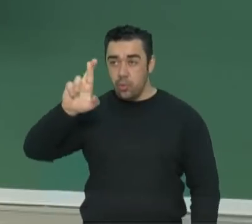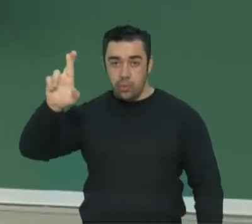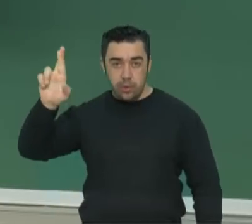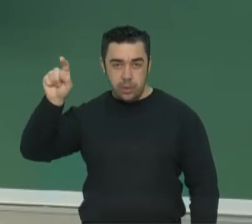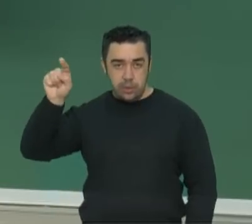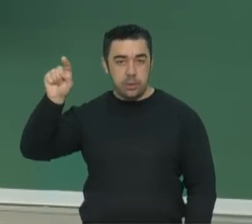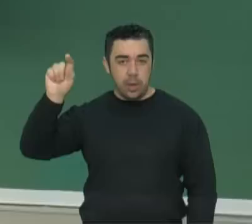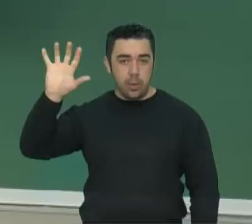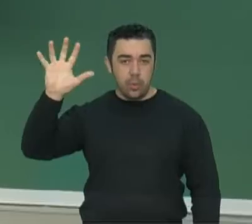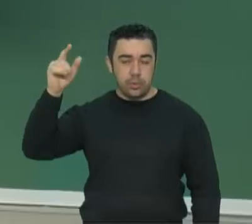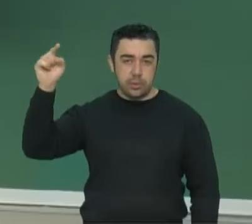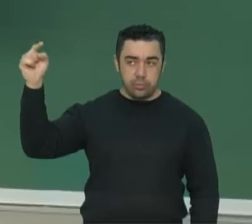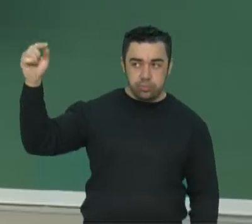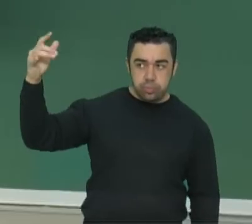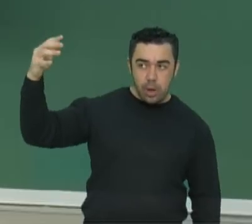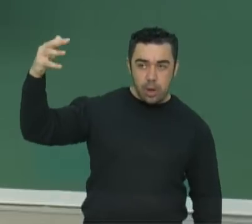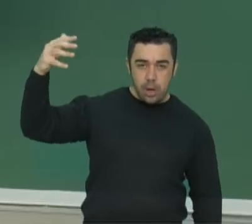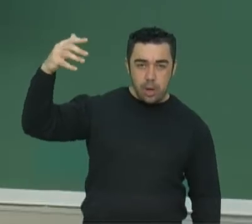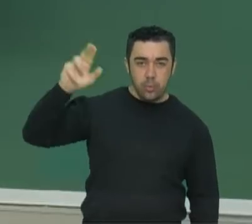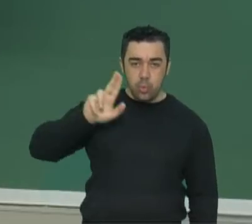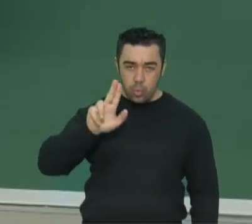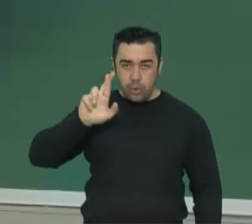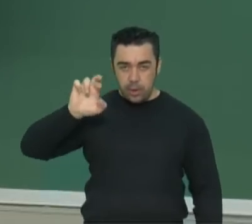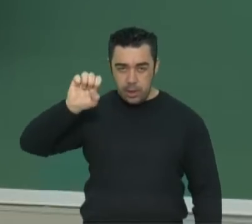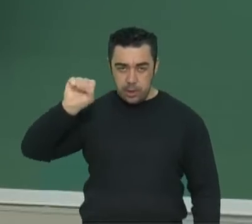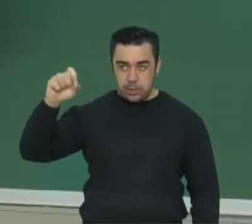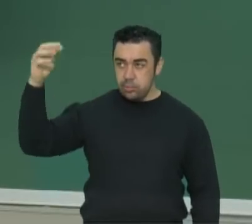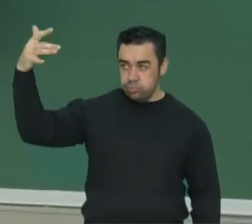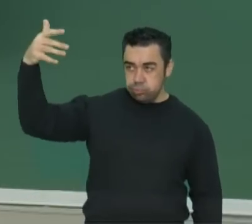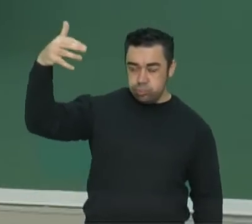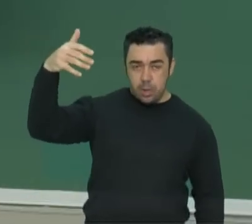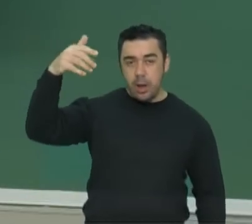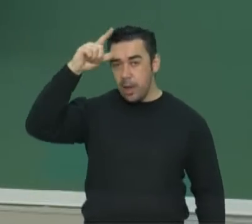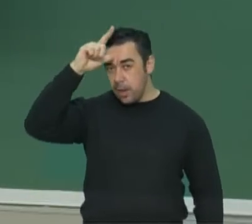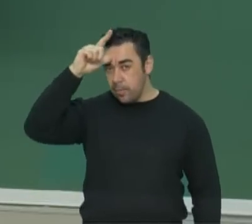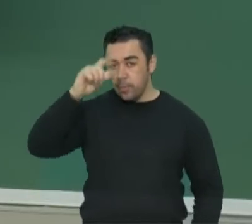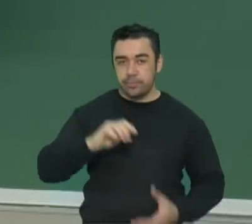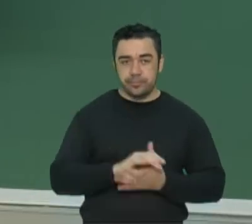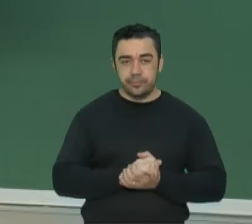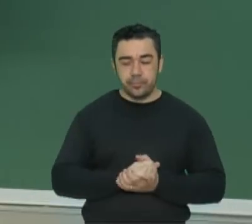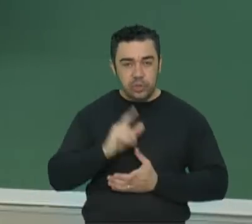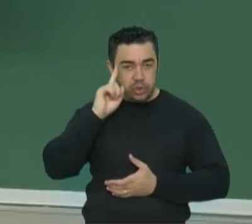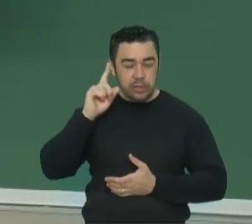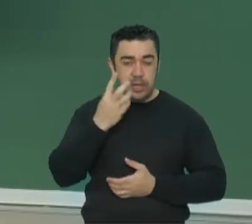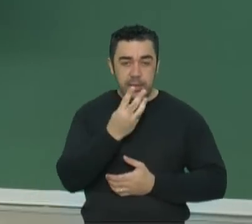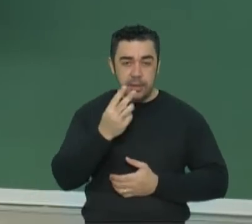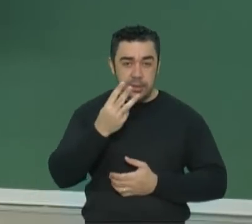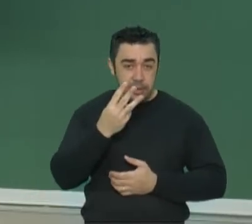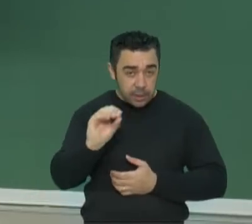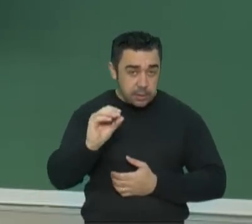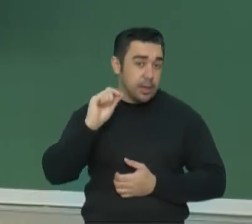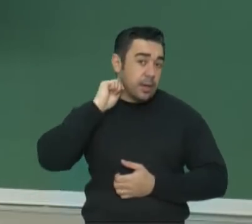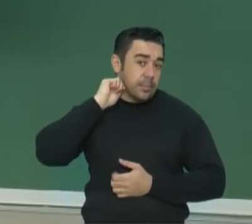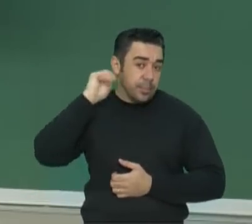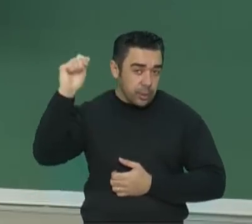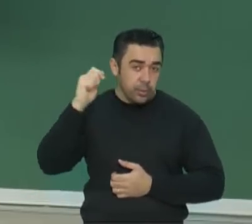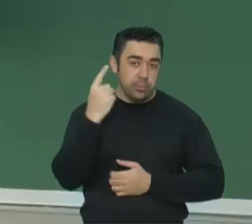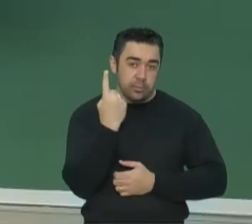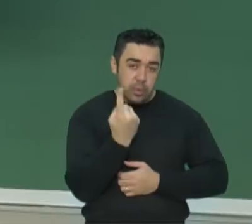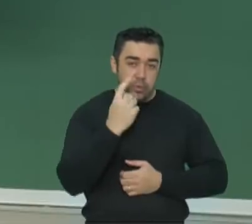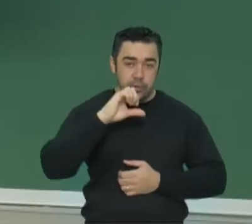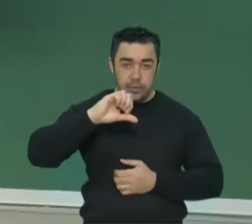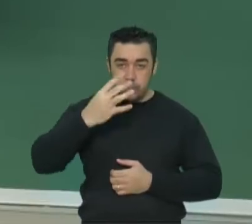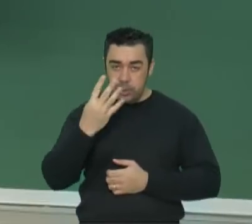União Soviética passou a ir para cima da Alemanha. Então, em 30 de abril de 45, já com a cidade